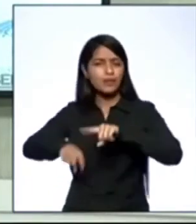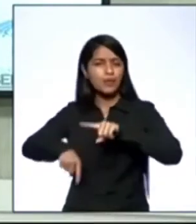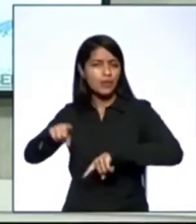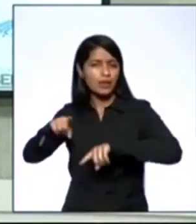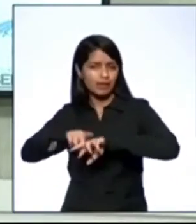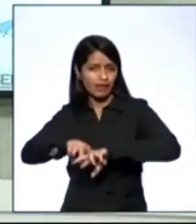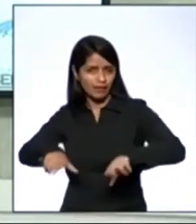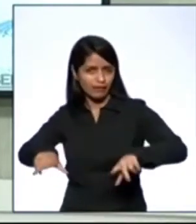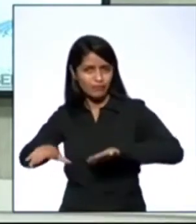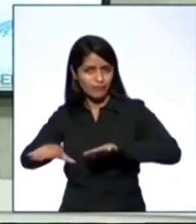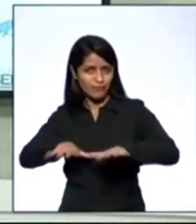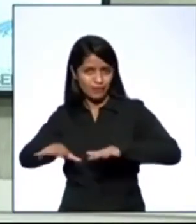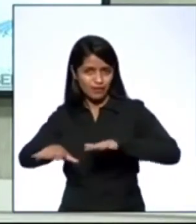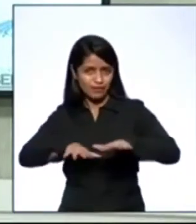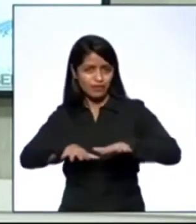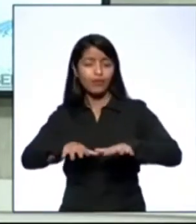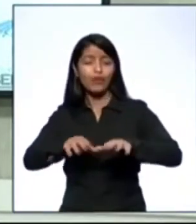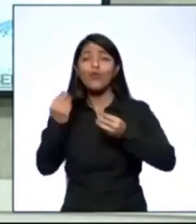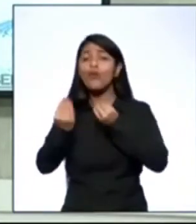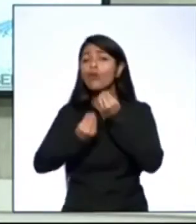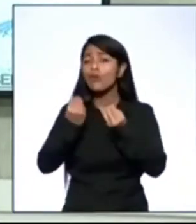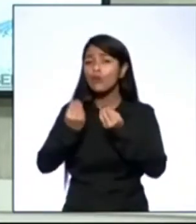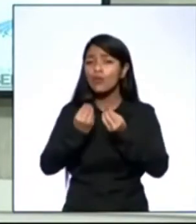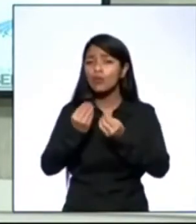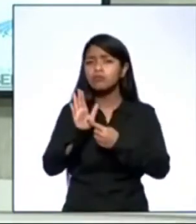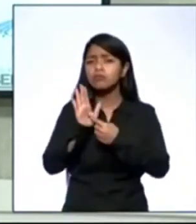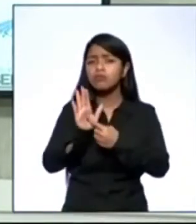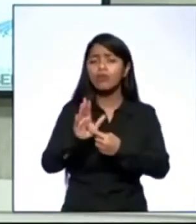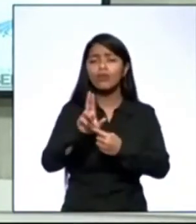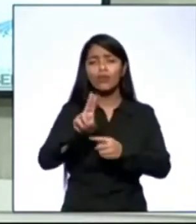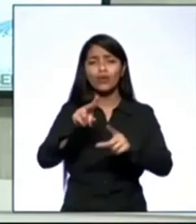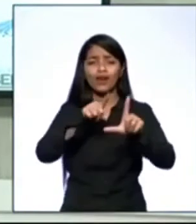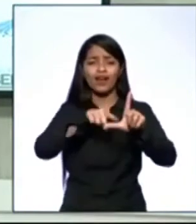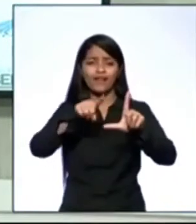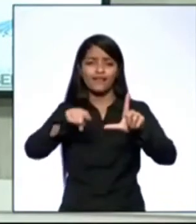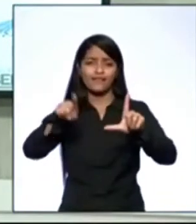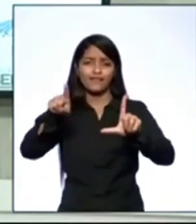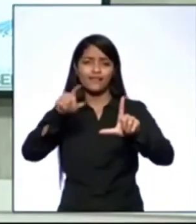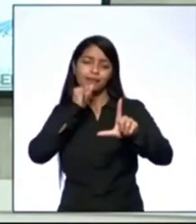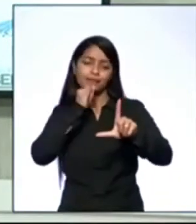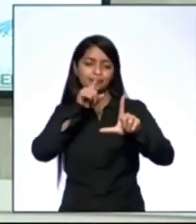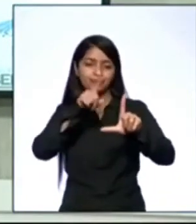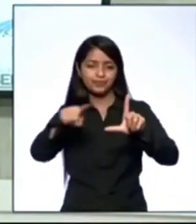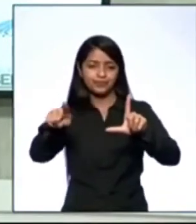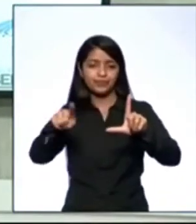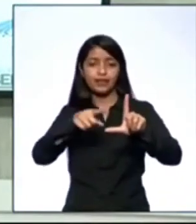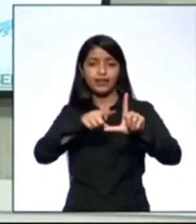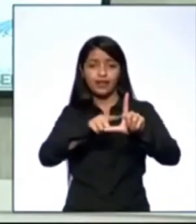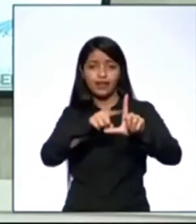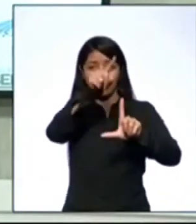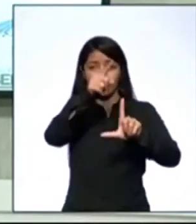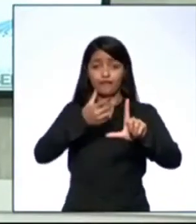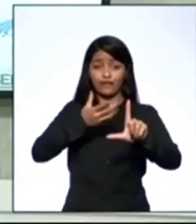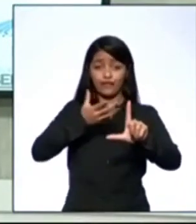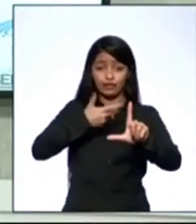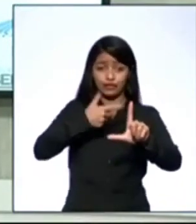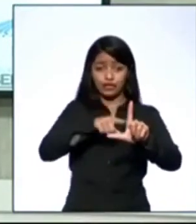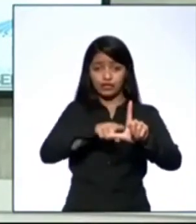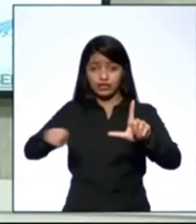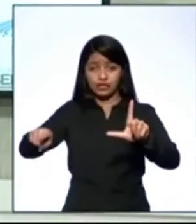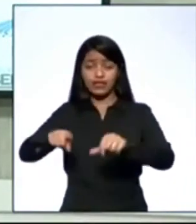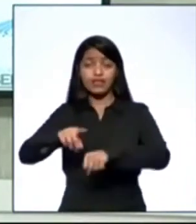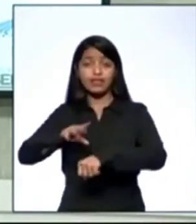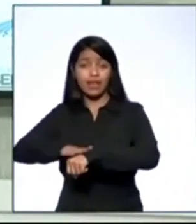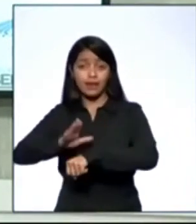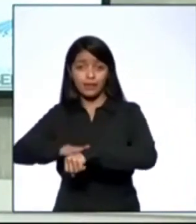movimentos é a linguagem gráfica. Se eu construir um gráfico de velocidade contra tempo para movimento uniforme, há de ser uma